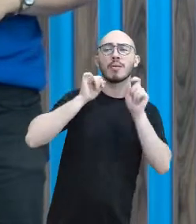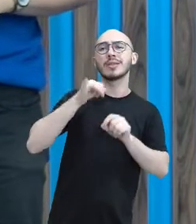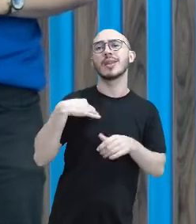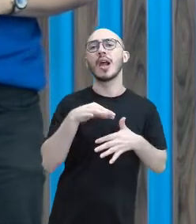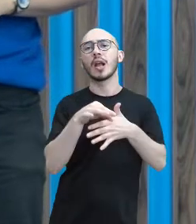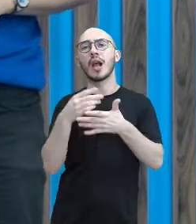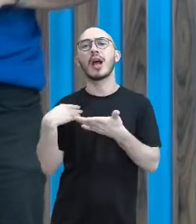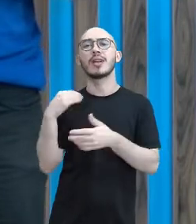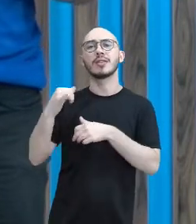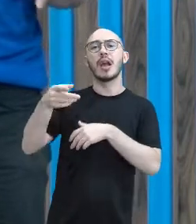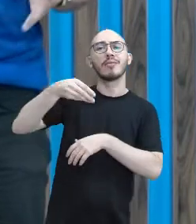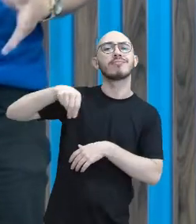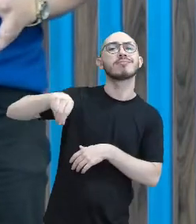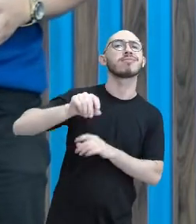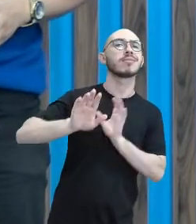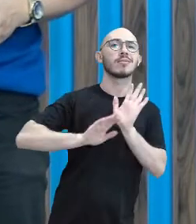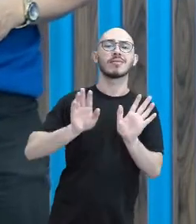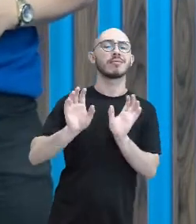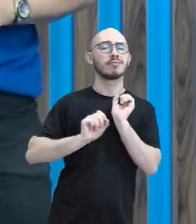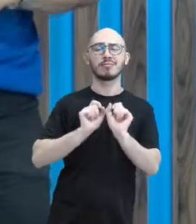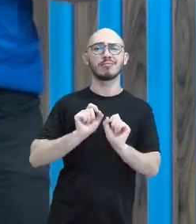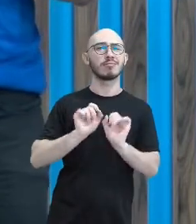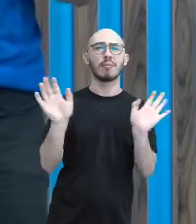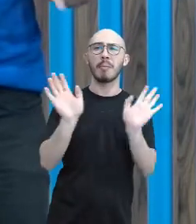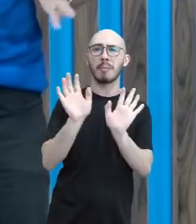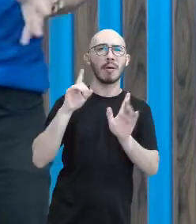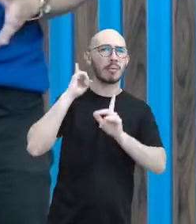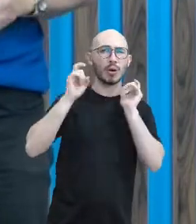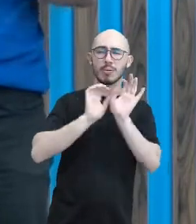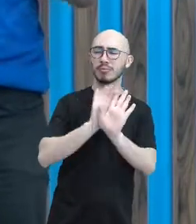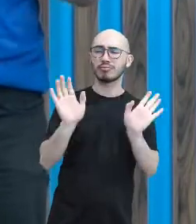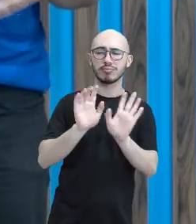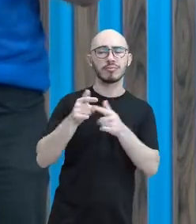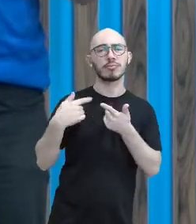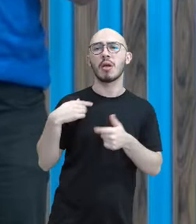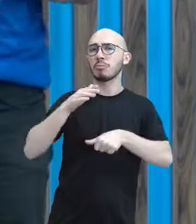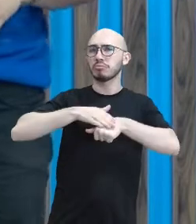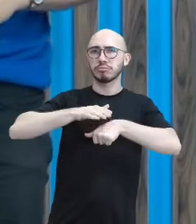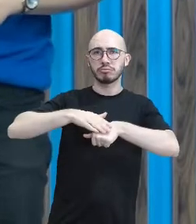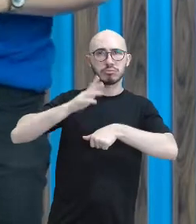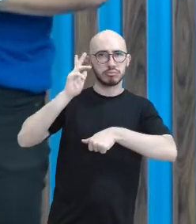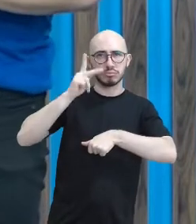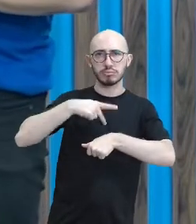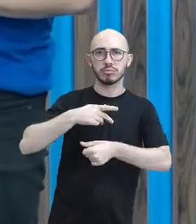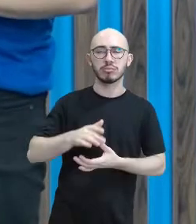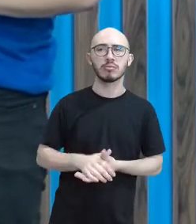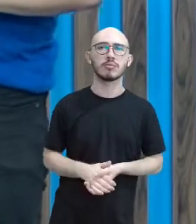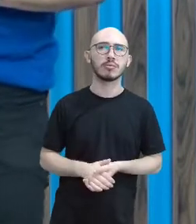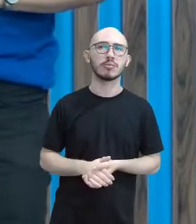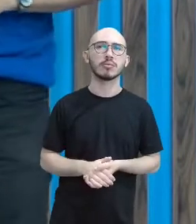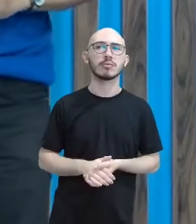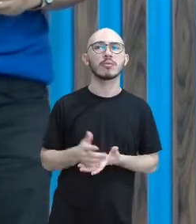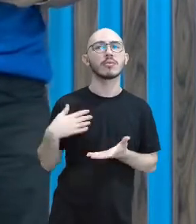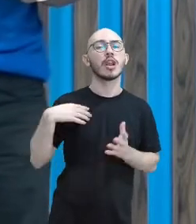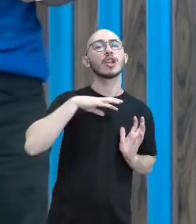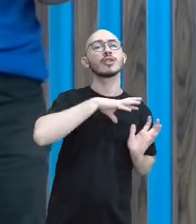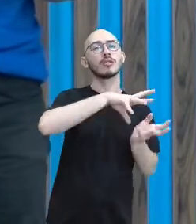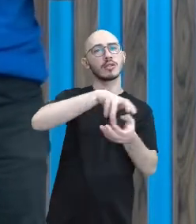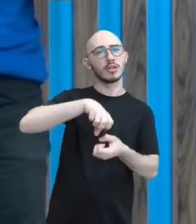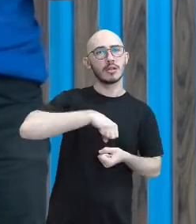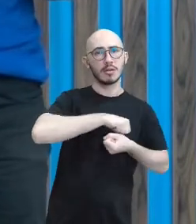comer, tem tempero, se tem ketchup ou não, ele vai por ali, ele vai fazendo ele próprio, né? E aí, sustentabilidade,